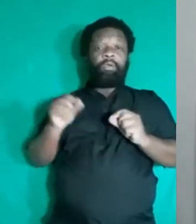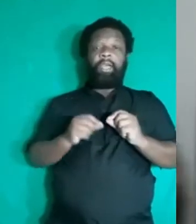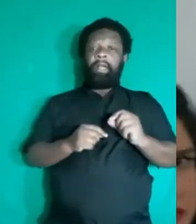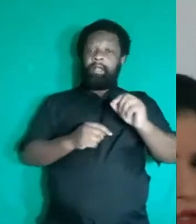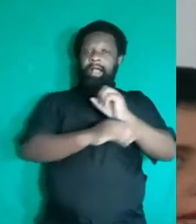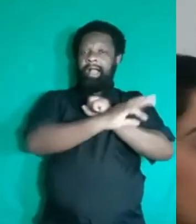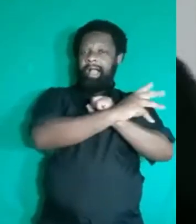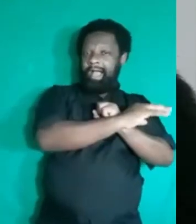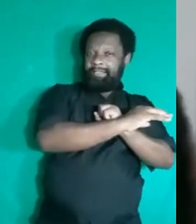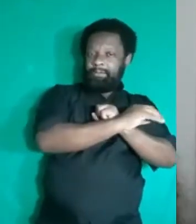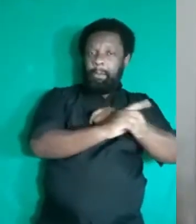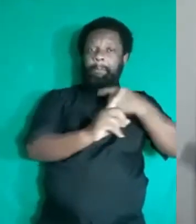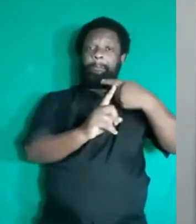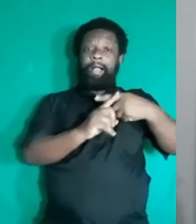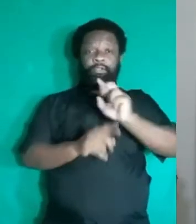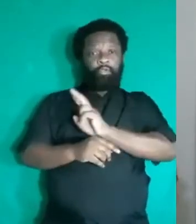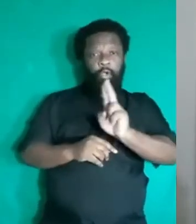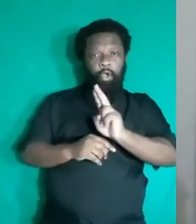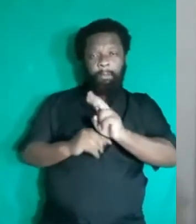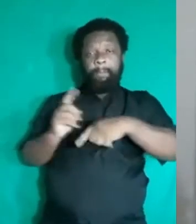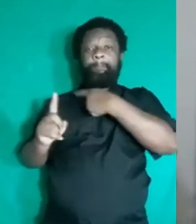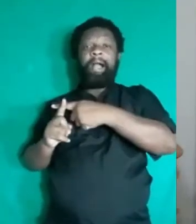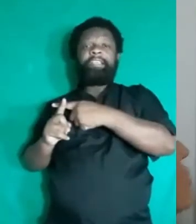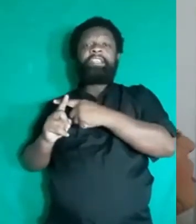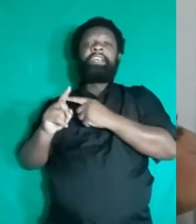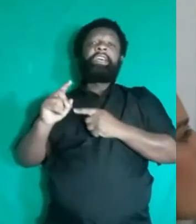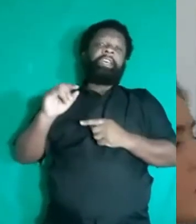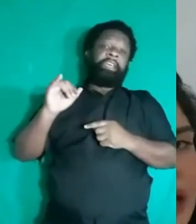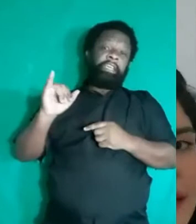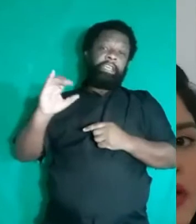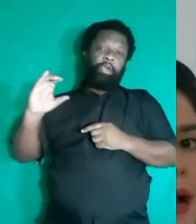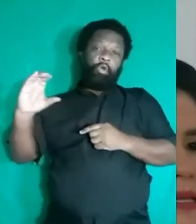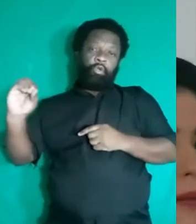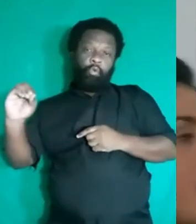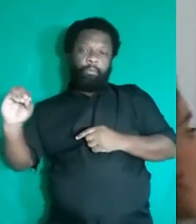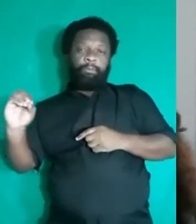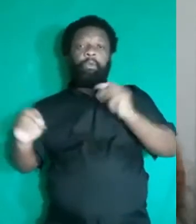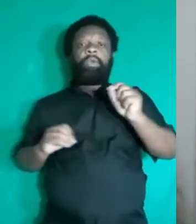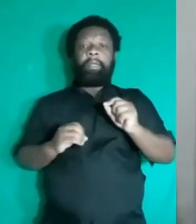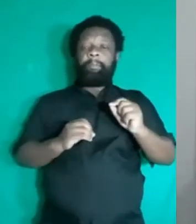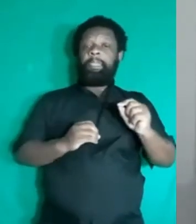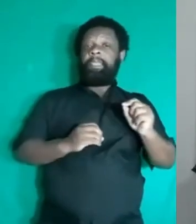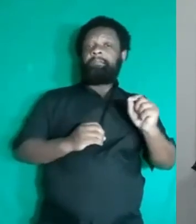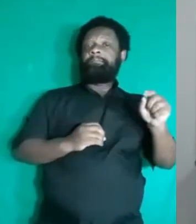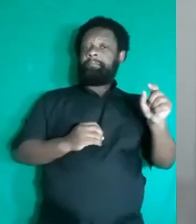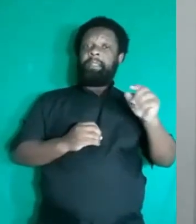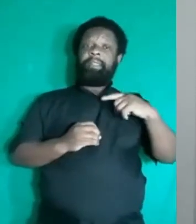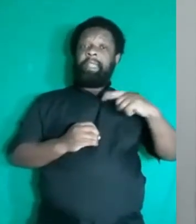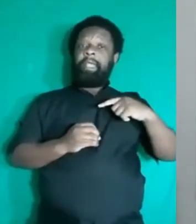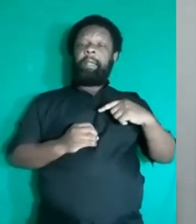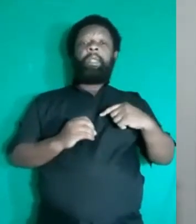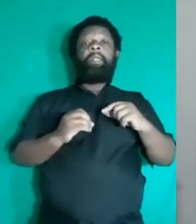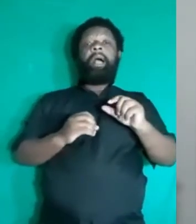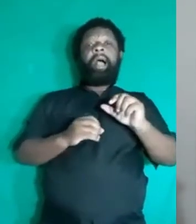sem oxigênio, nós vamos utilizar essa estrutura, ácido mais nome do elemento mais a terminação hídrico. Esse ácido aqui